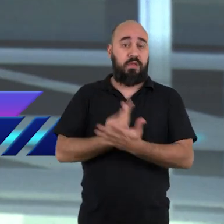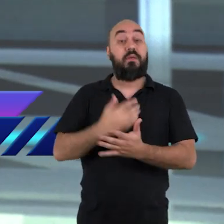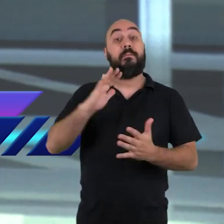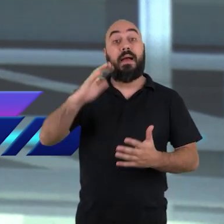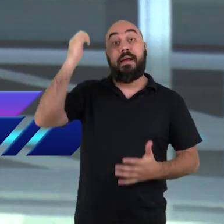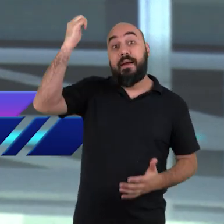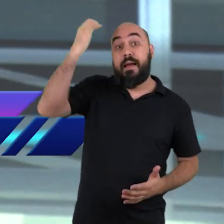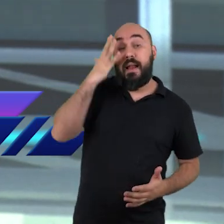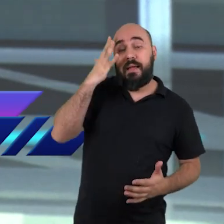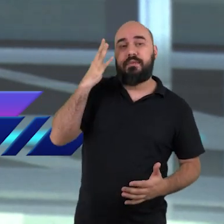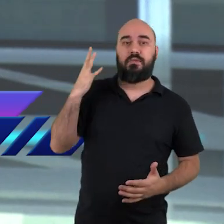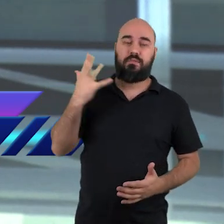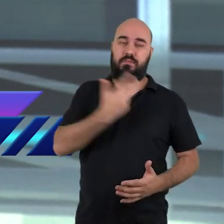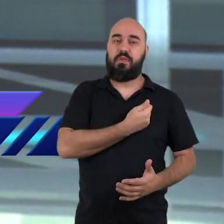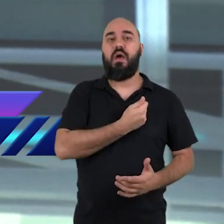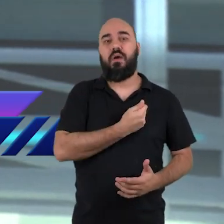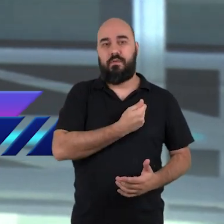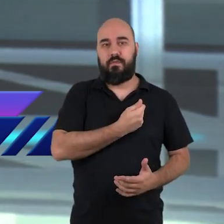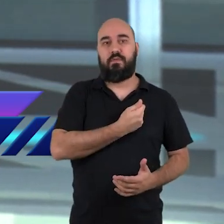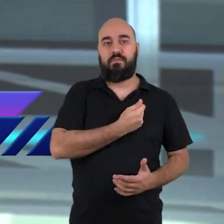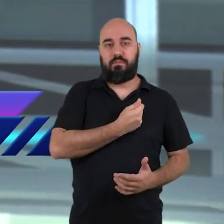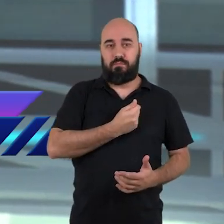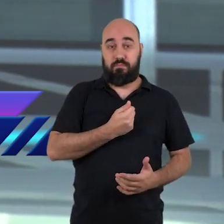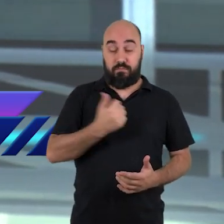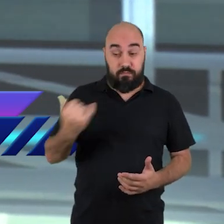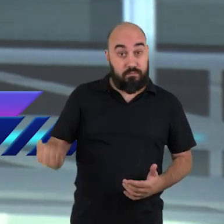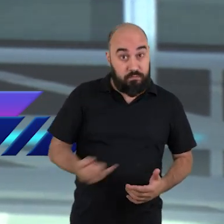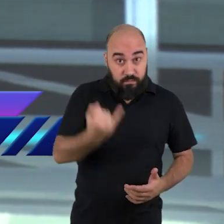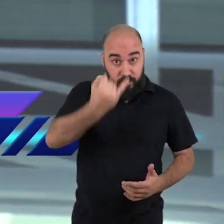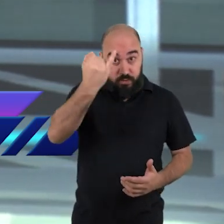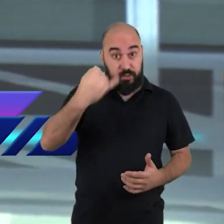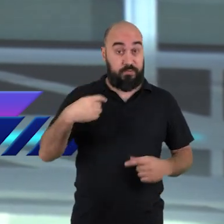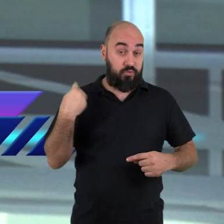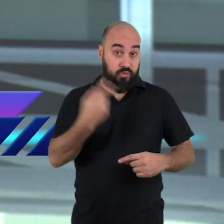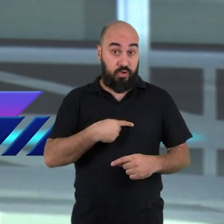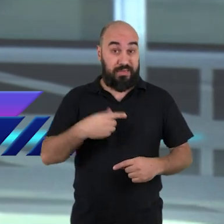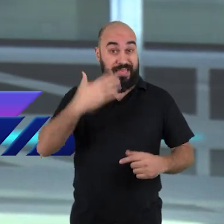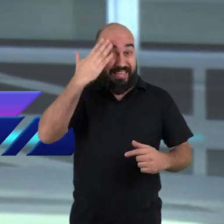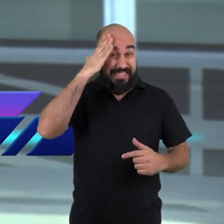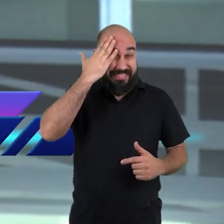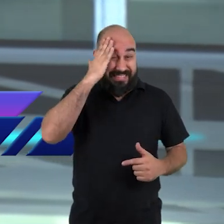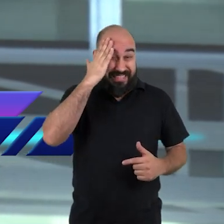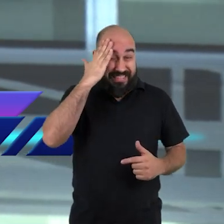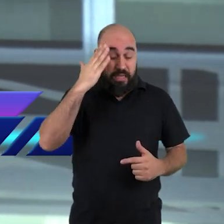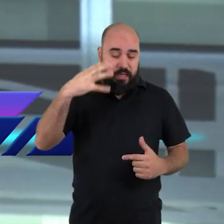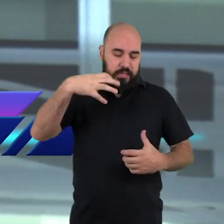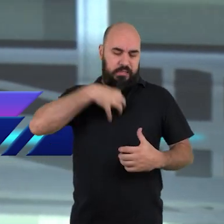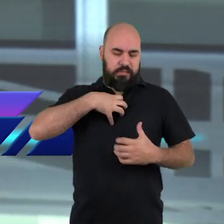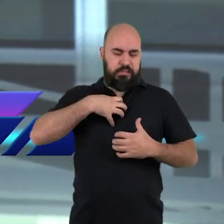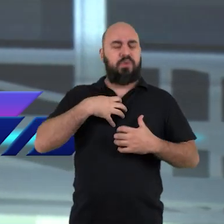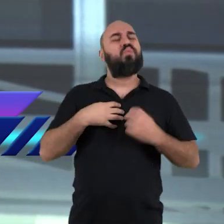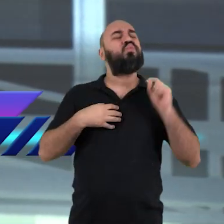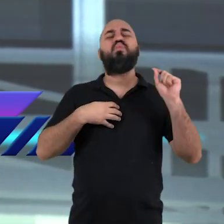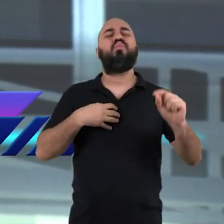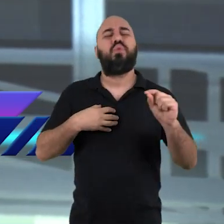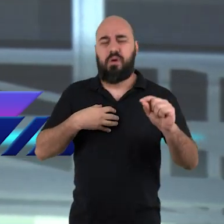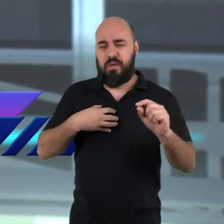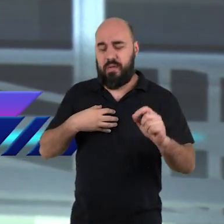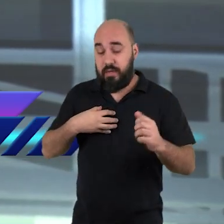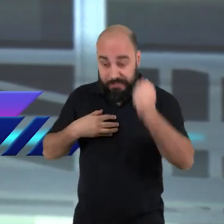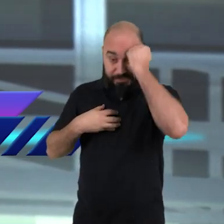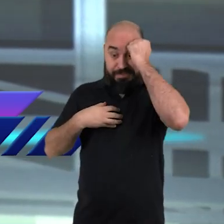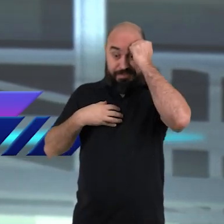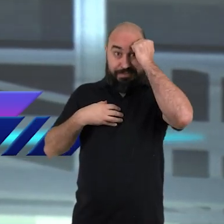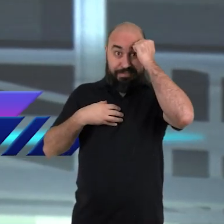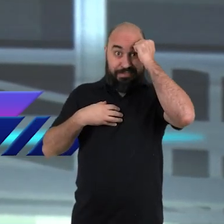mas a graça nos alcança. O que importa para esse momento do nosso estudo é qual é o sentimento que entra no seu coração